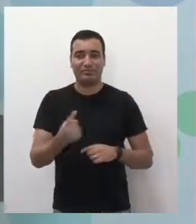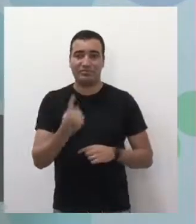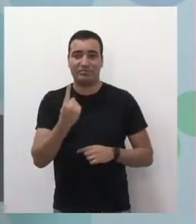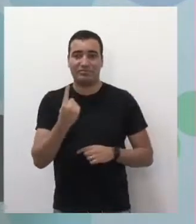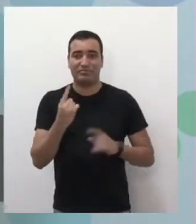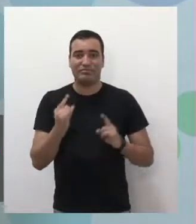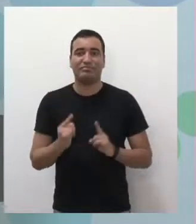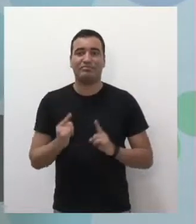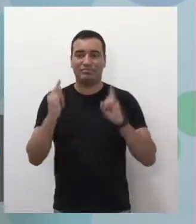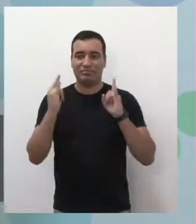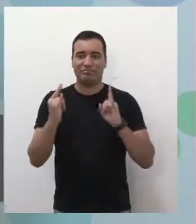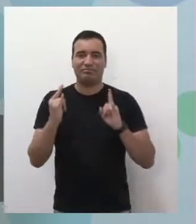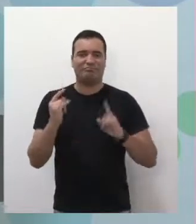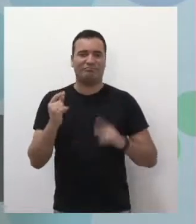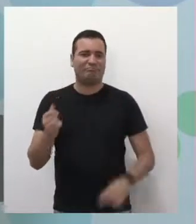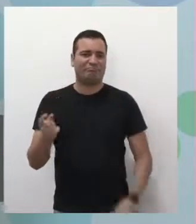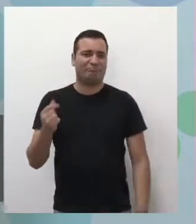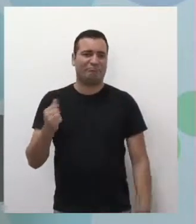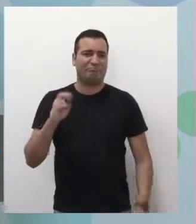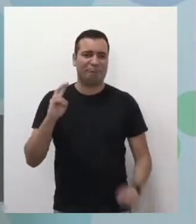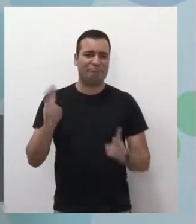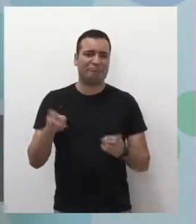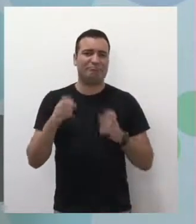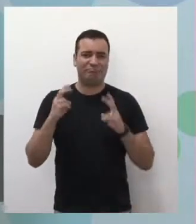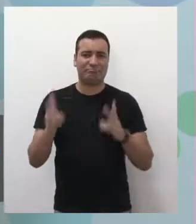condomínio, a fortuna que é isso daí.